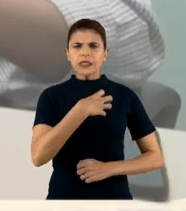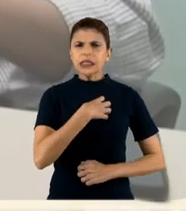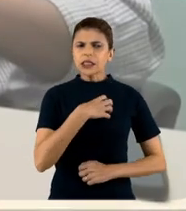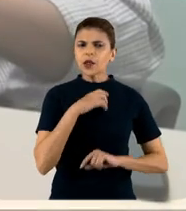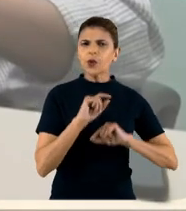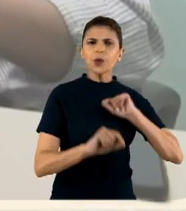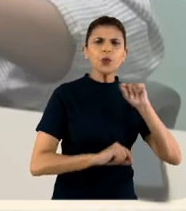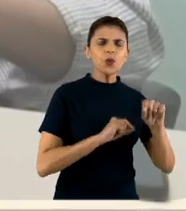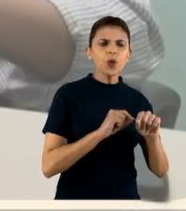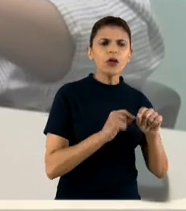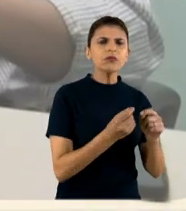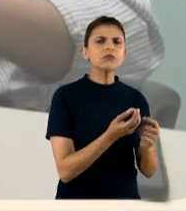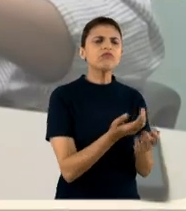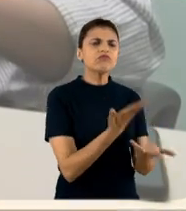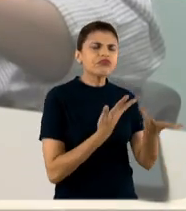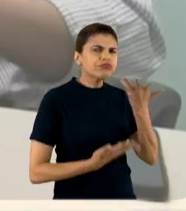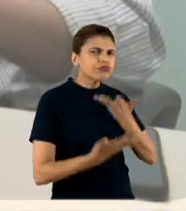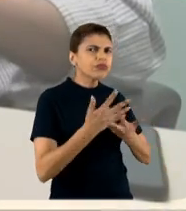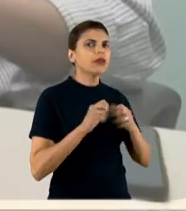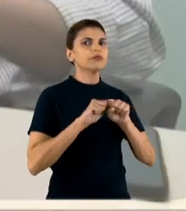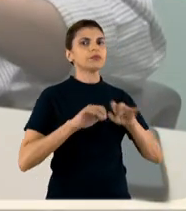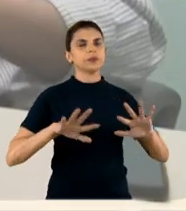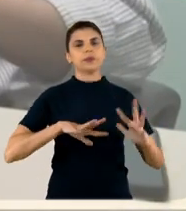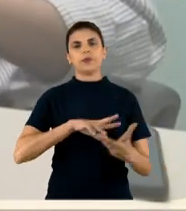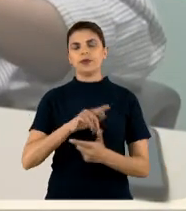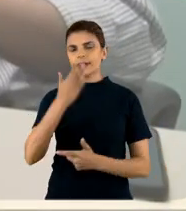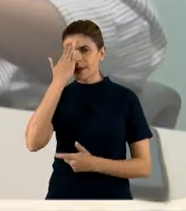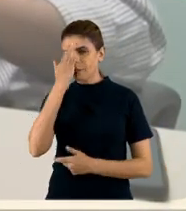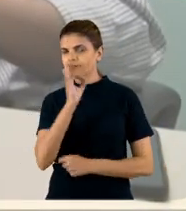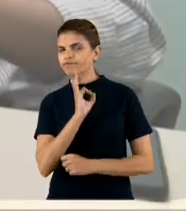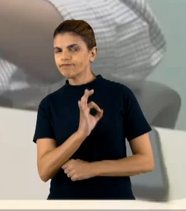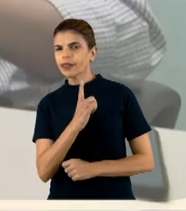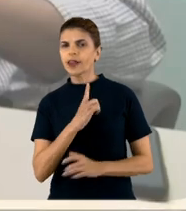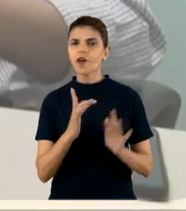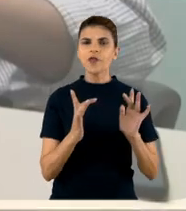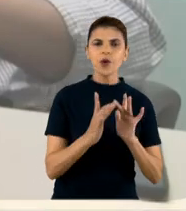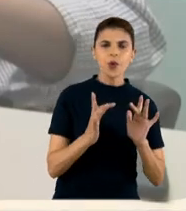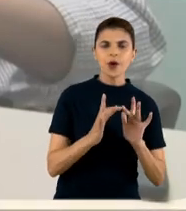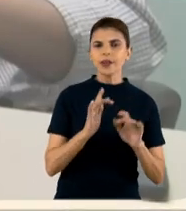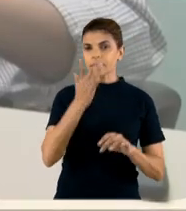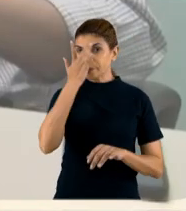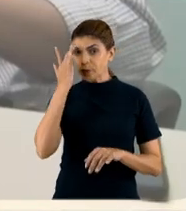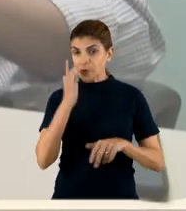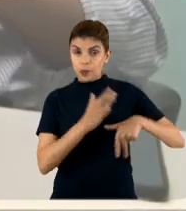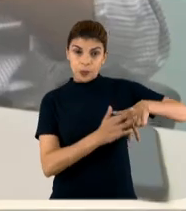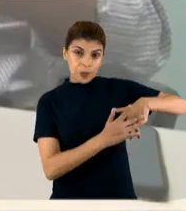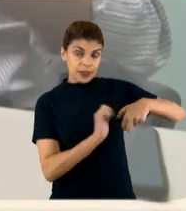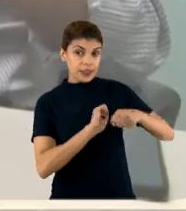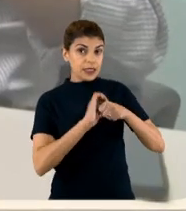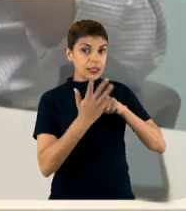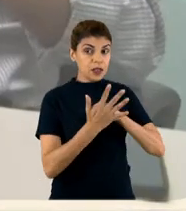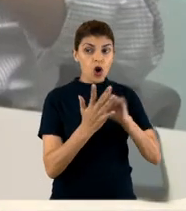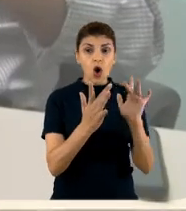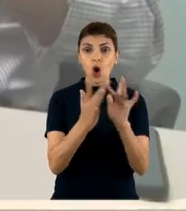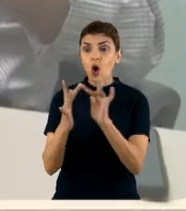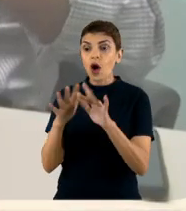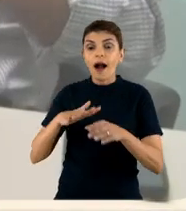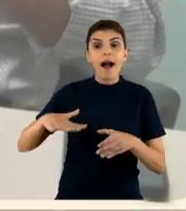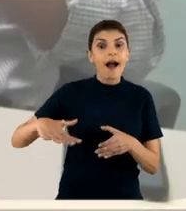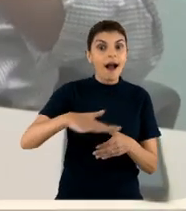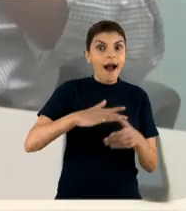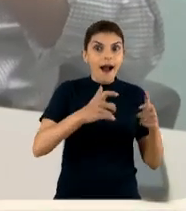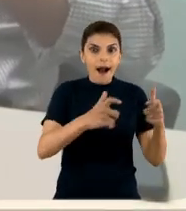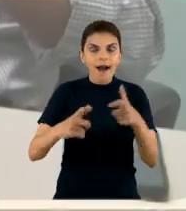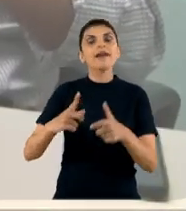e, a partir dos sintomas respiratórios, puxar essa história epidemiológica para ver se houve contato, houve